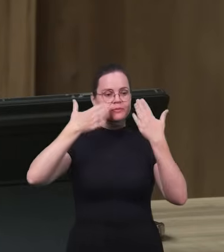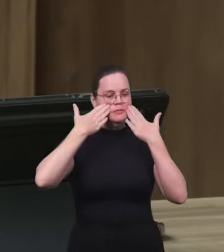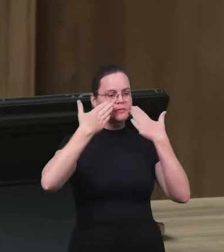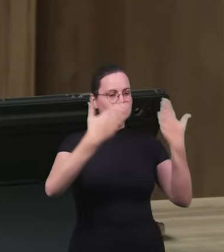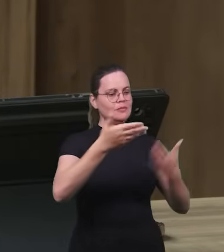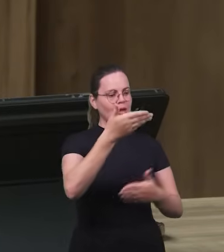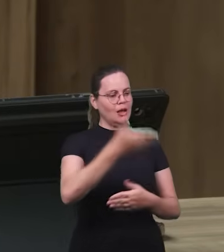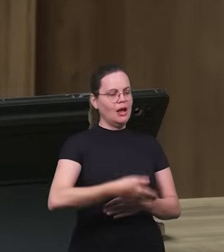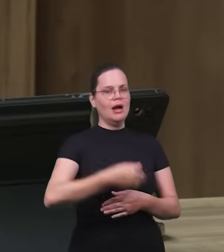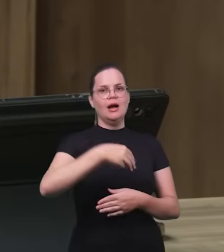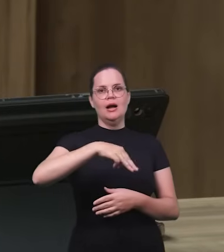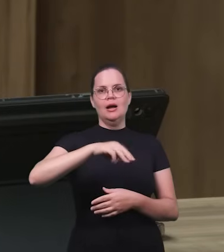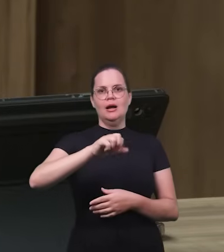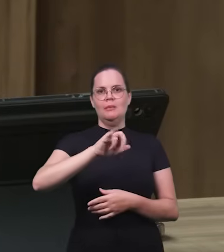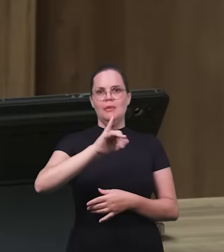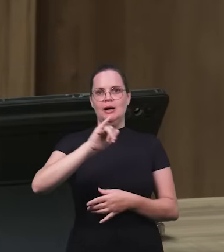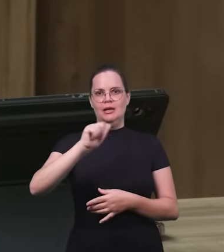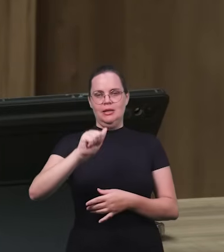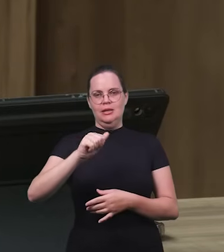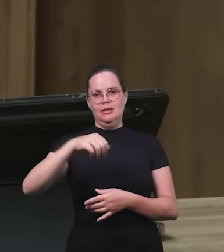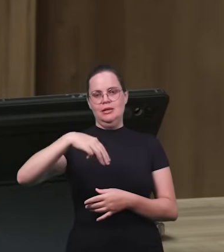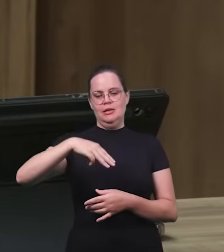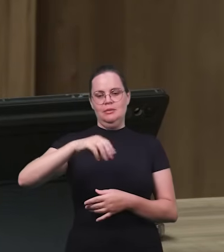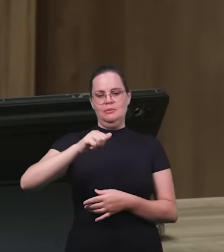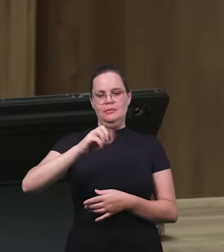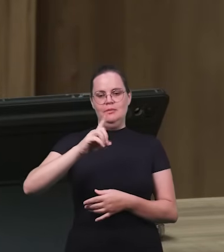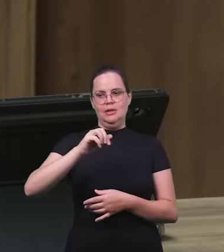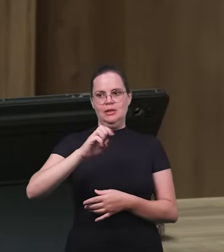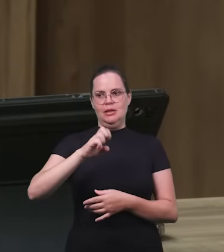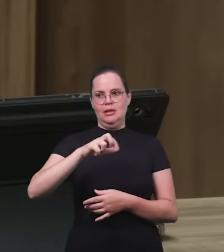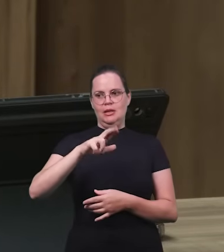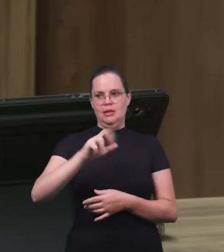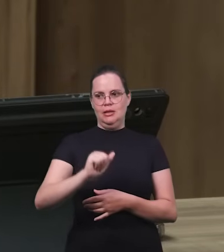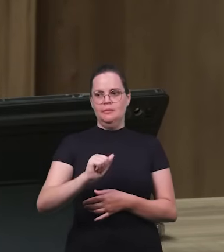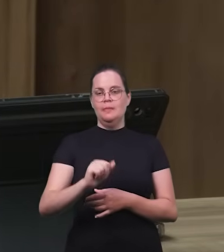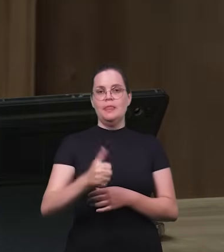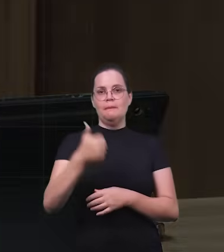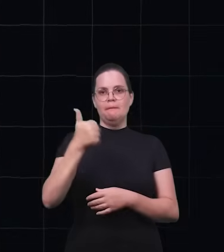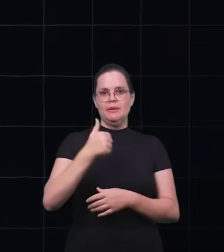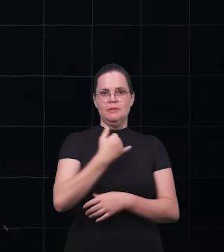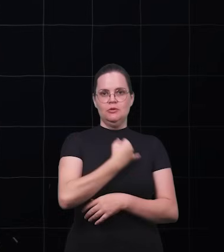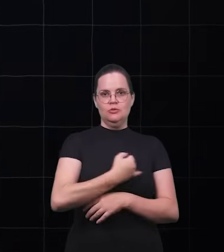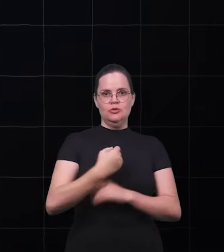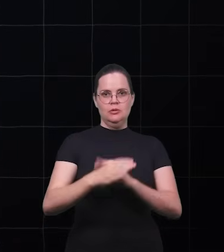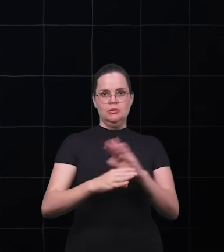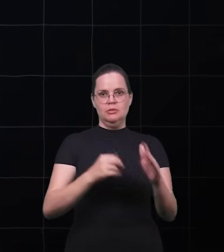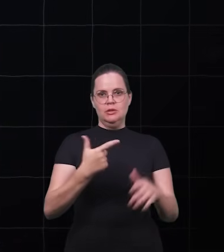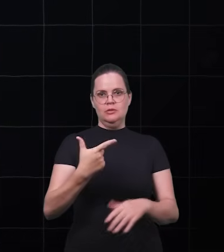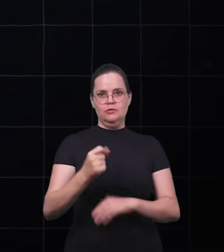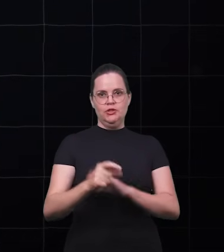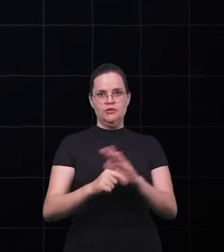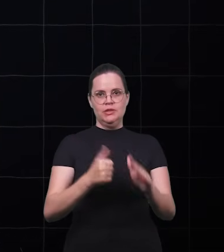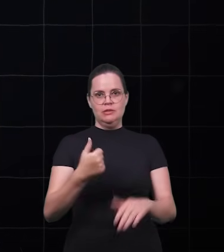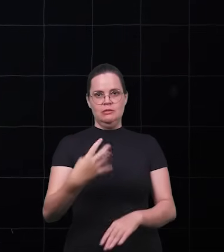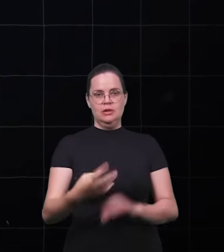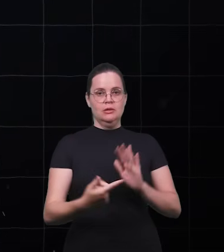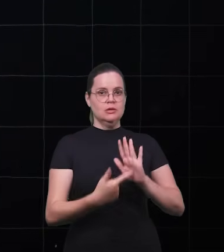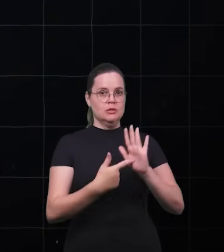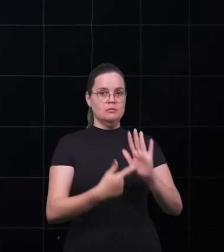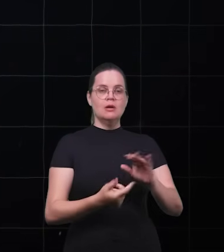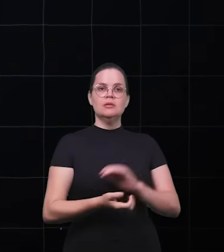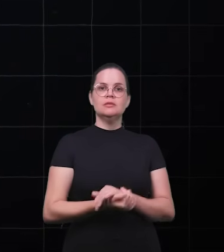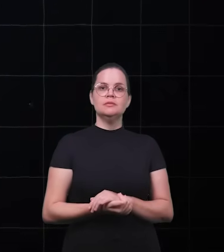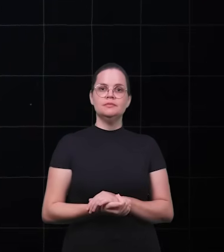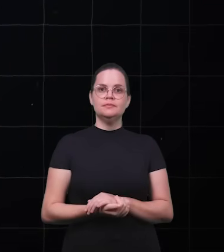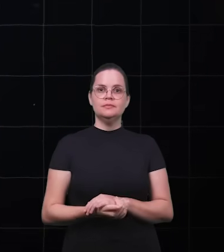né? A primeira aparição lá em João, capítulo 20, verso 14, diz assim, ó, e tendo dito isto,